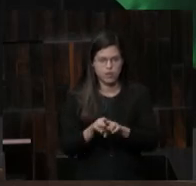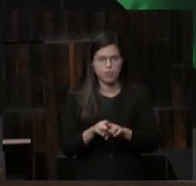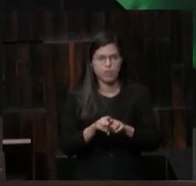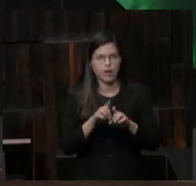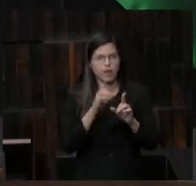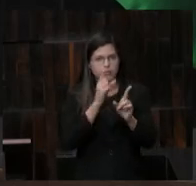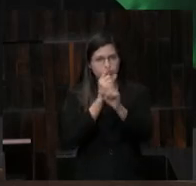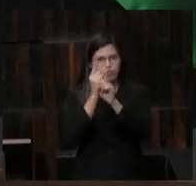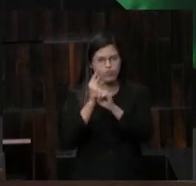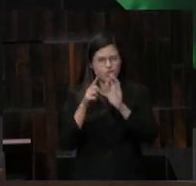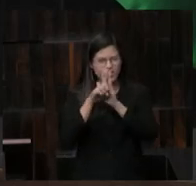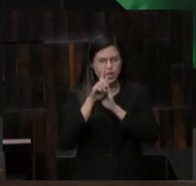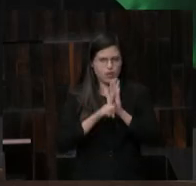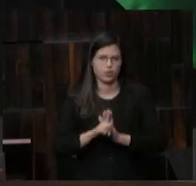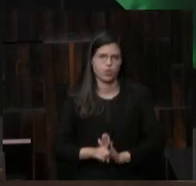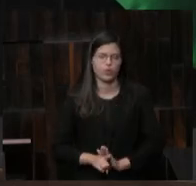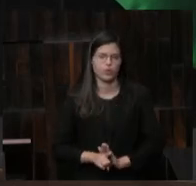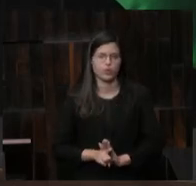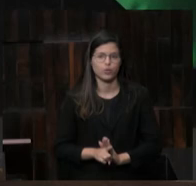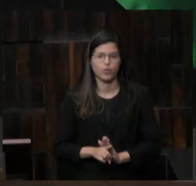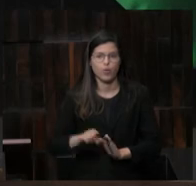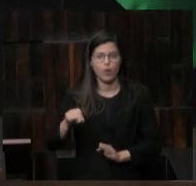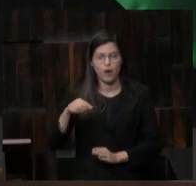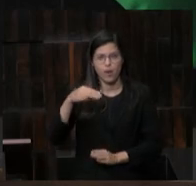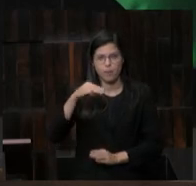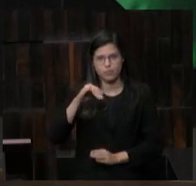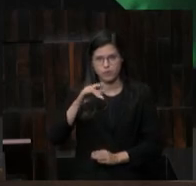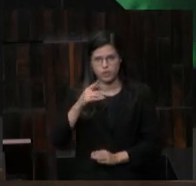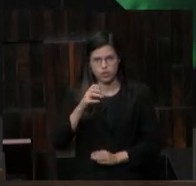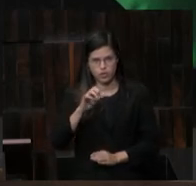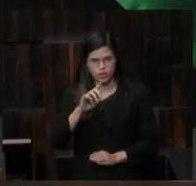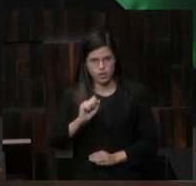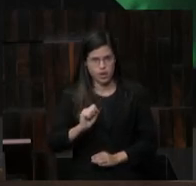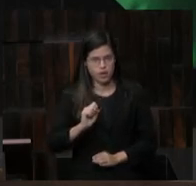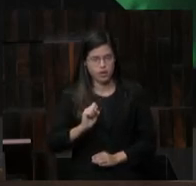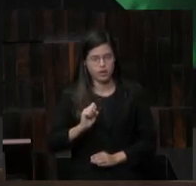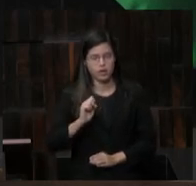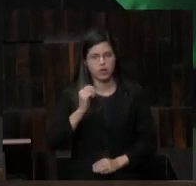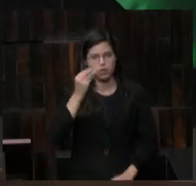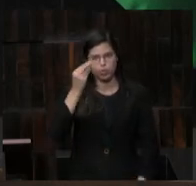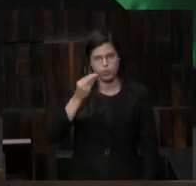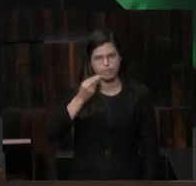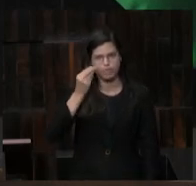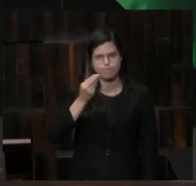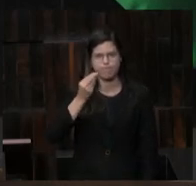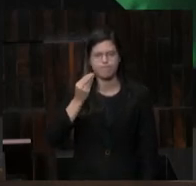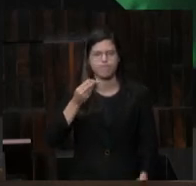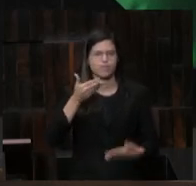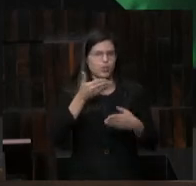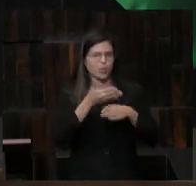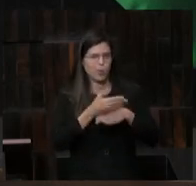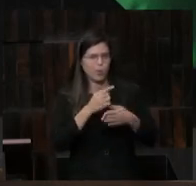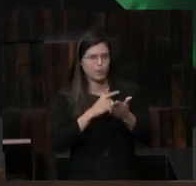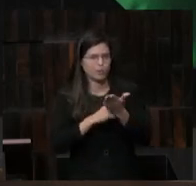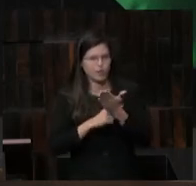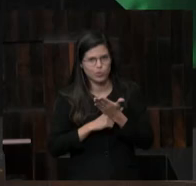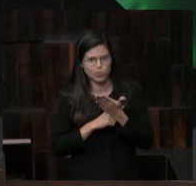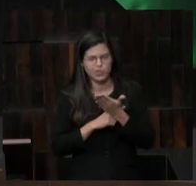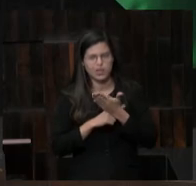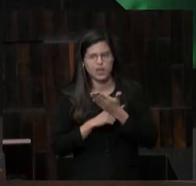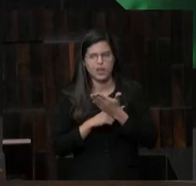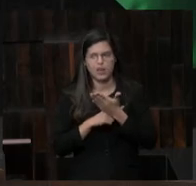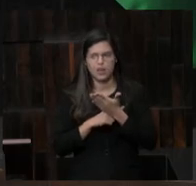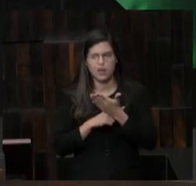E a Michele, com sua experiência, ela veio para nos ajudar, ficou muito